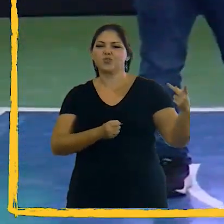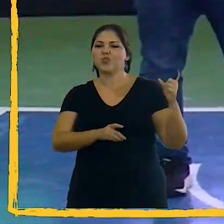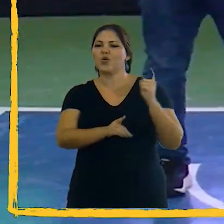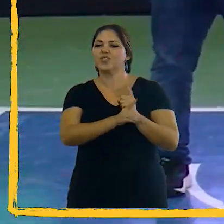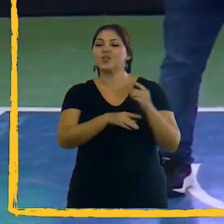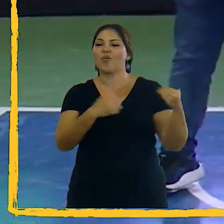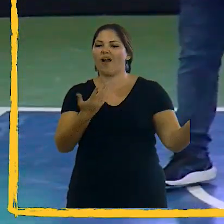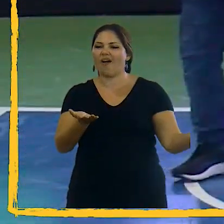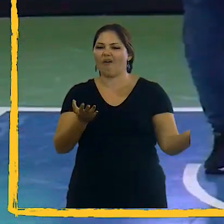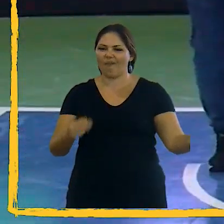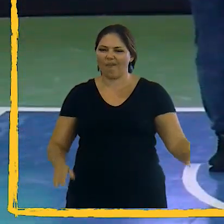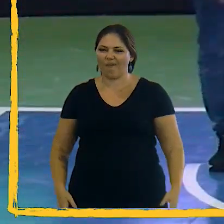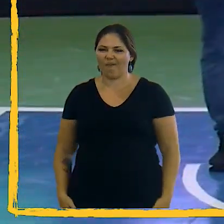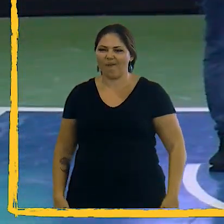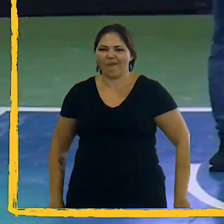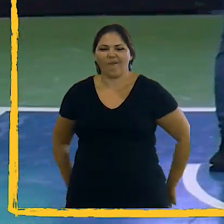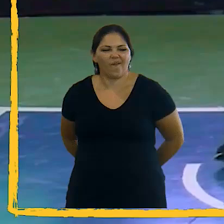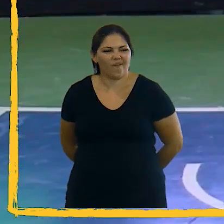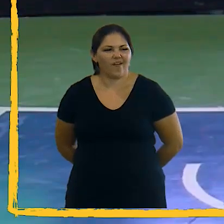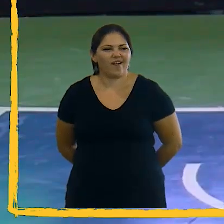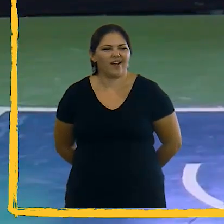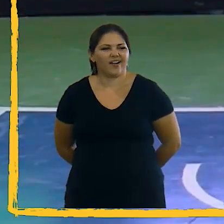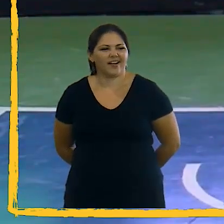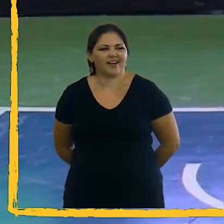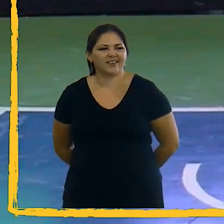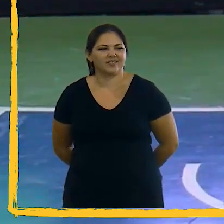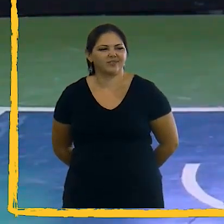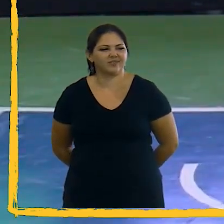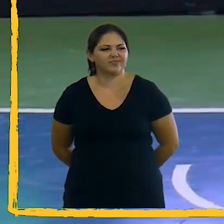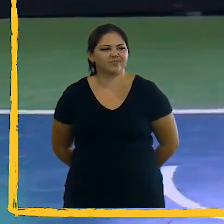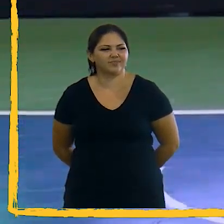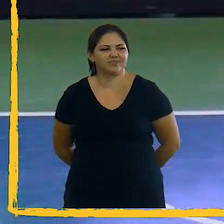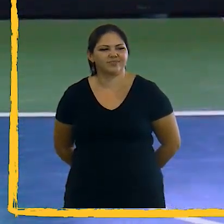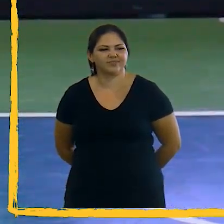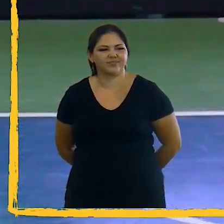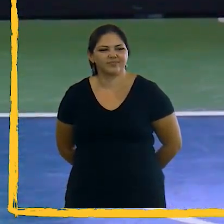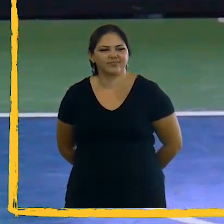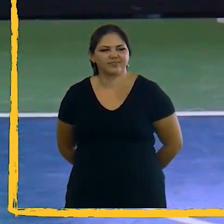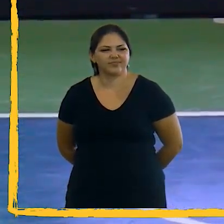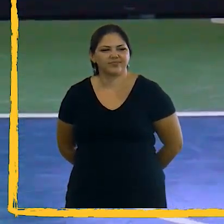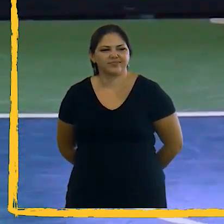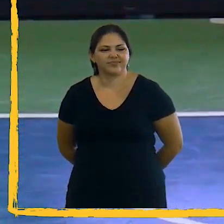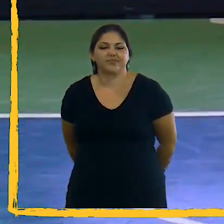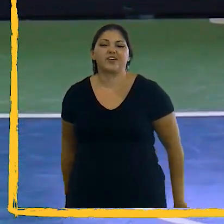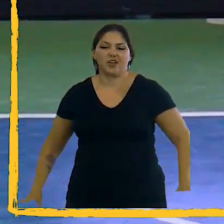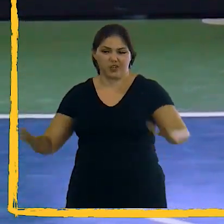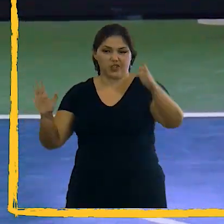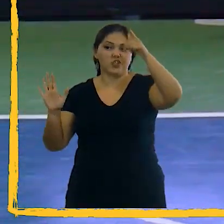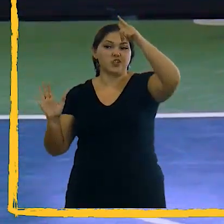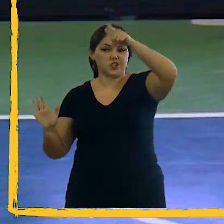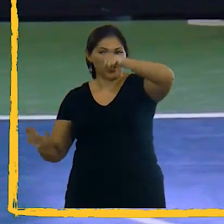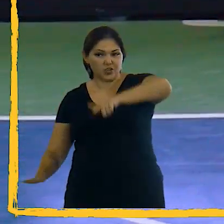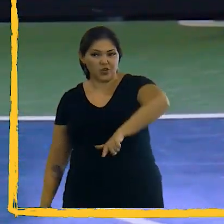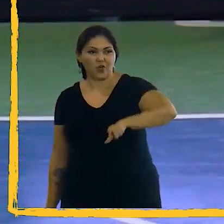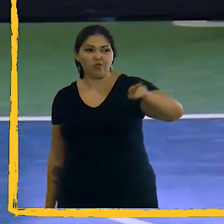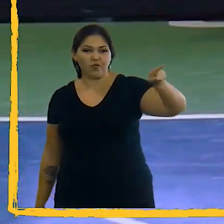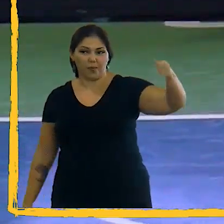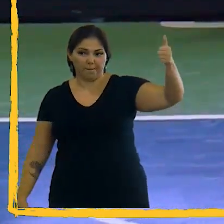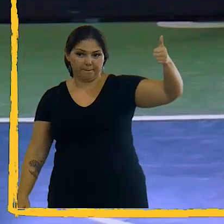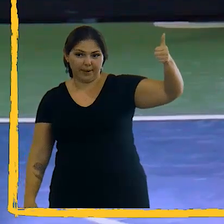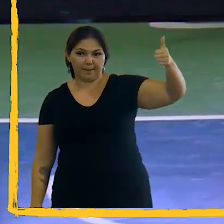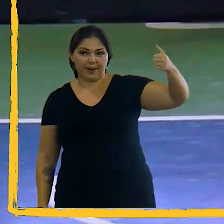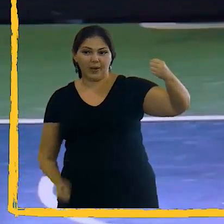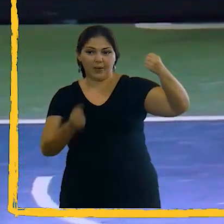aí de novo atenção o Pedro pesa